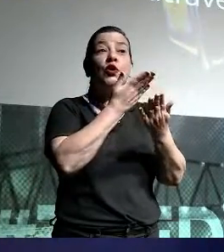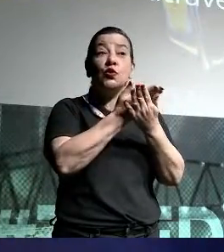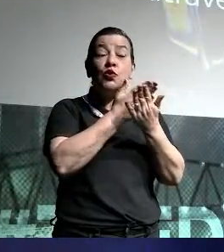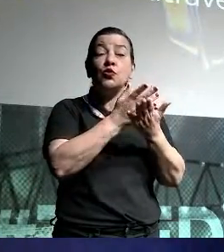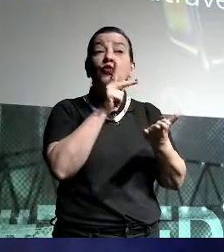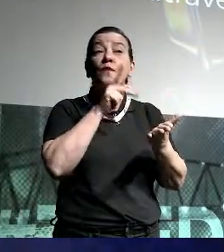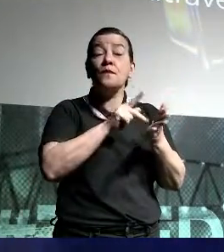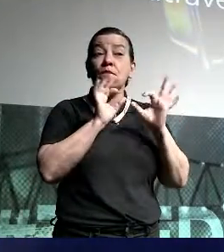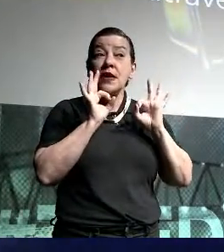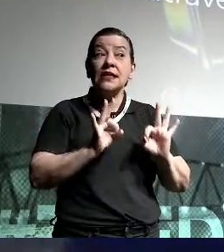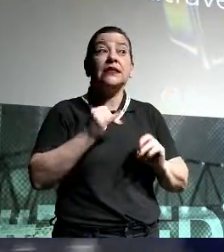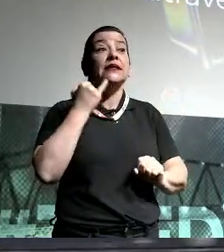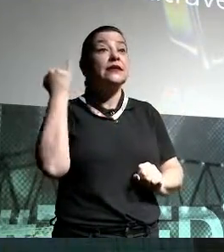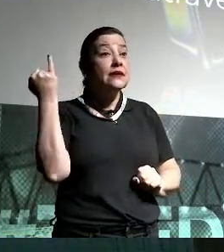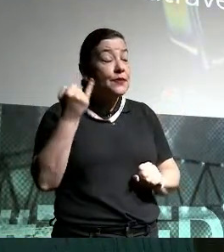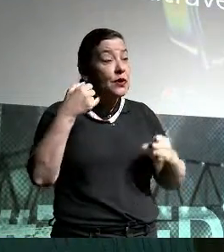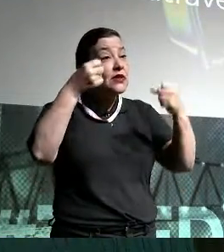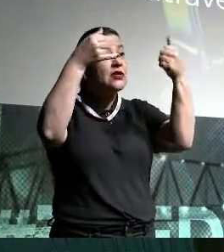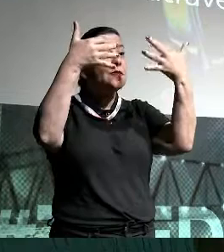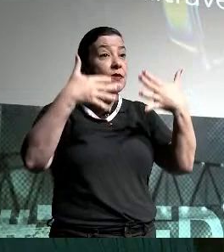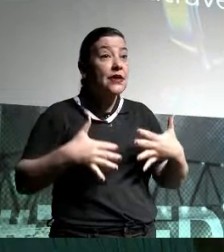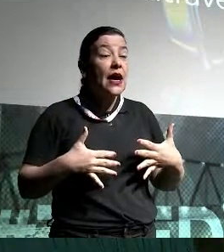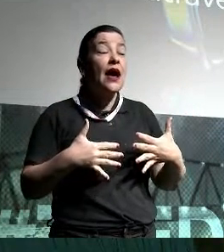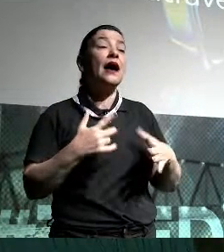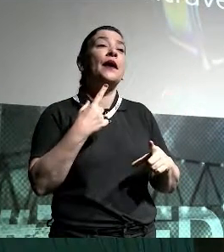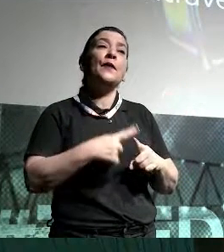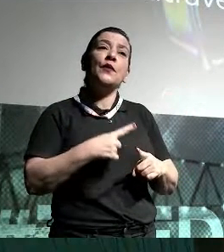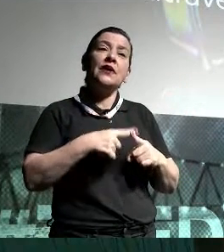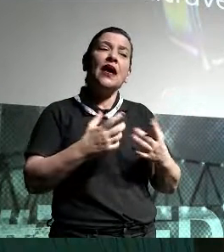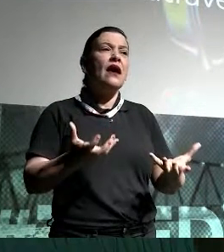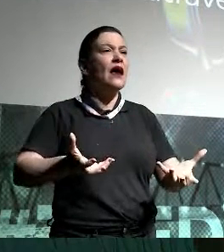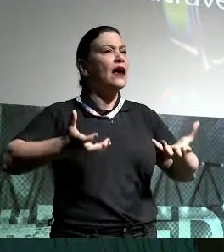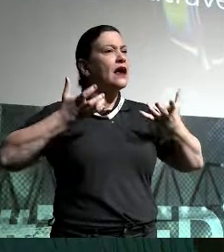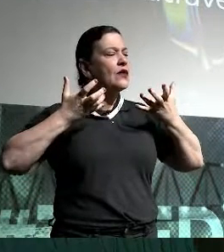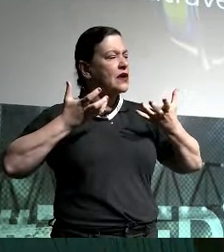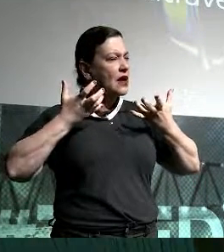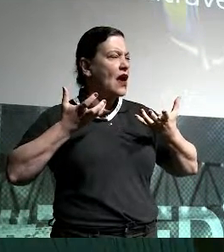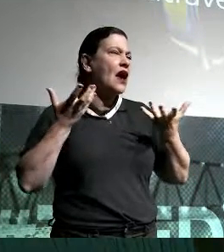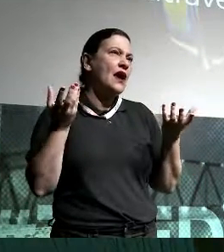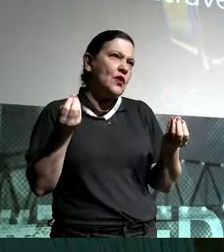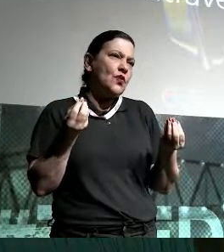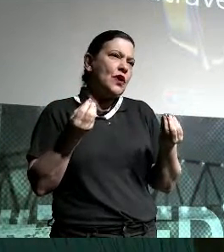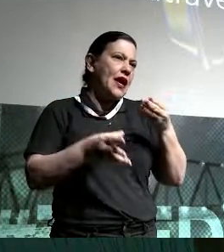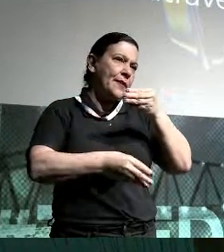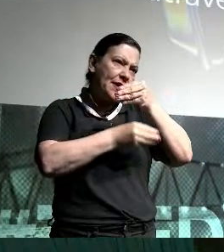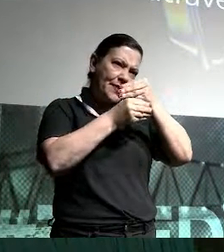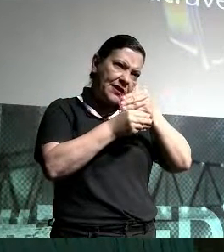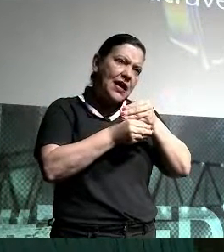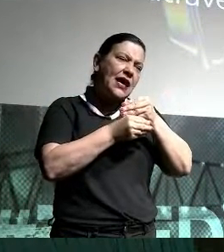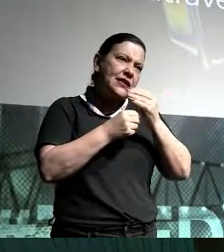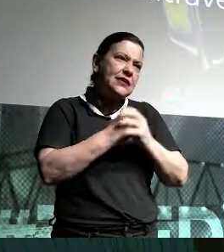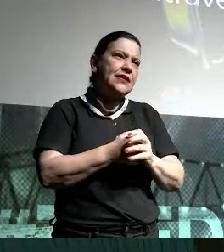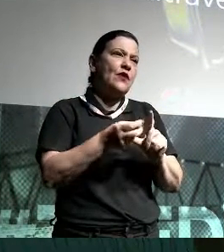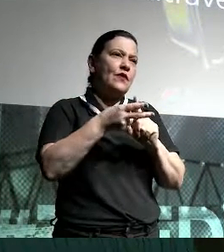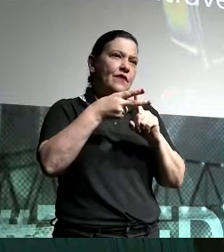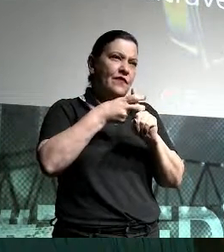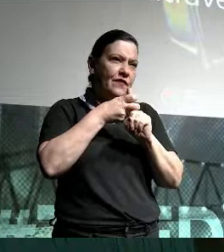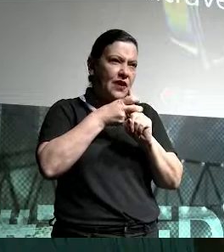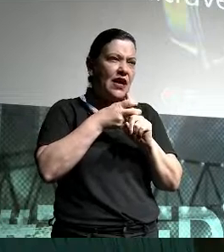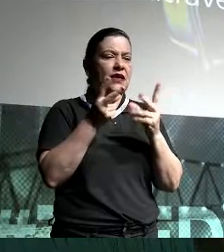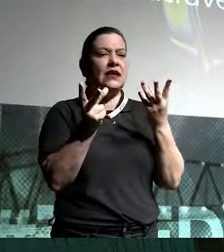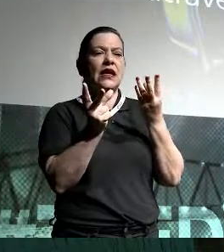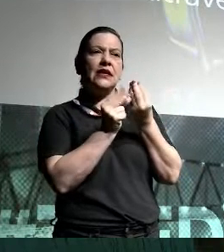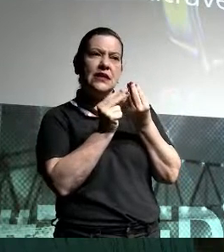né? Eu acho que é importante comentar isso porque eu quero trazer, além da implementação de cripto no Flutter, que é beleza,